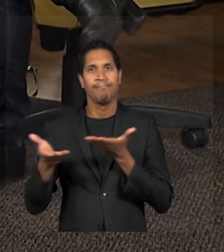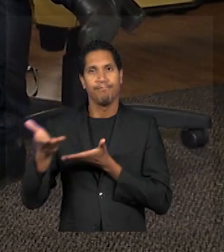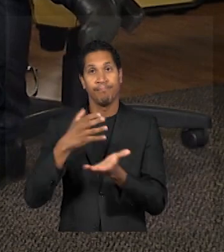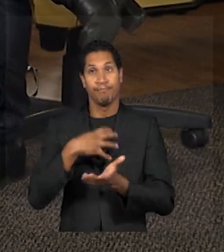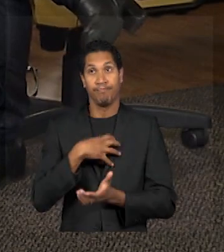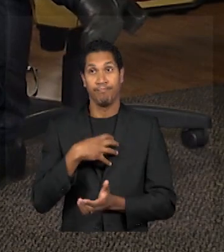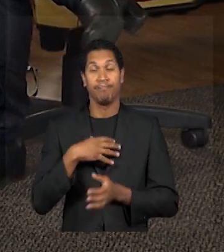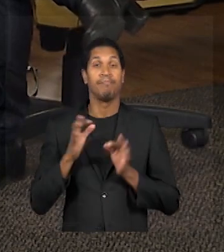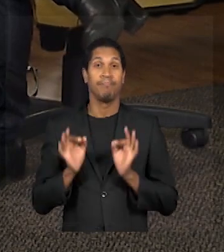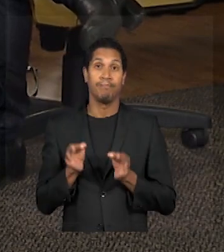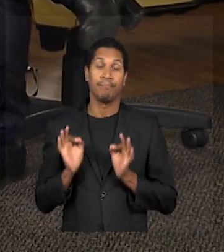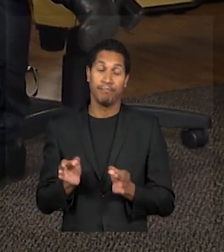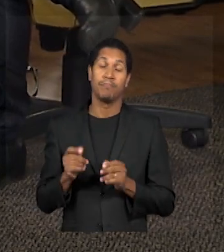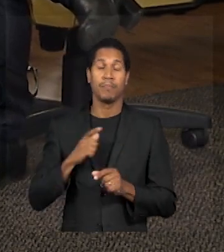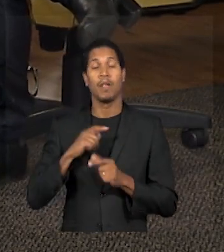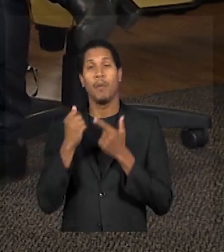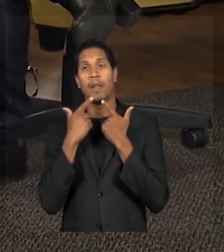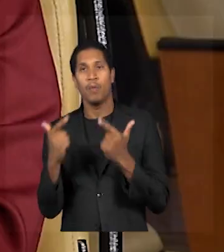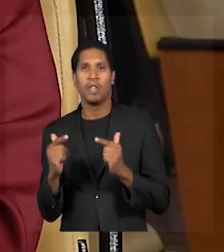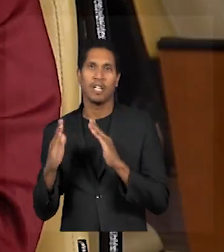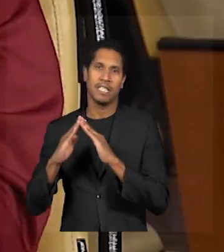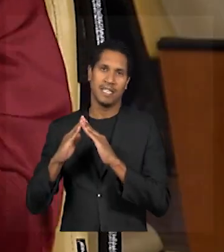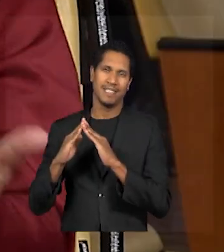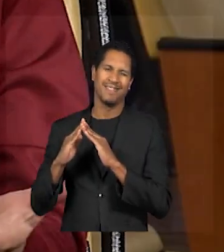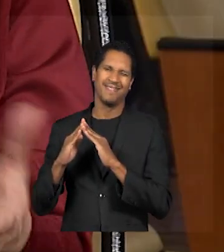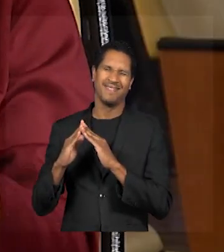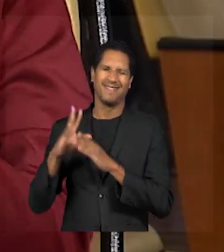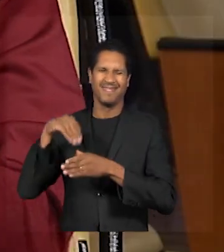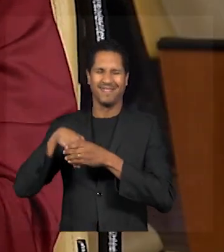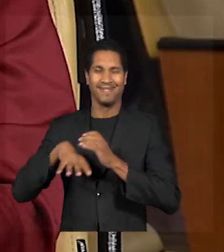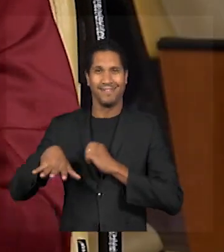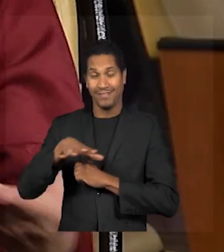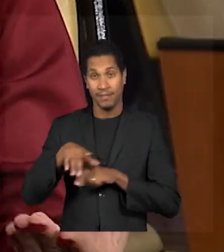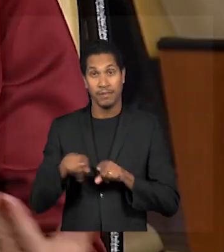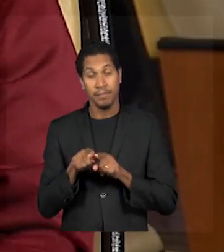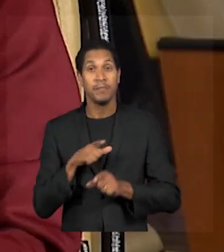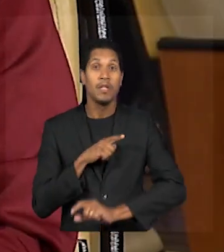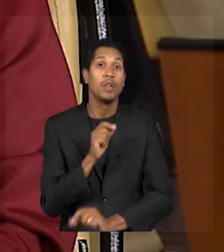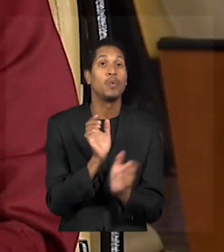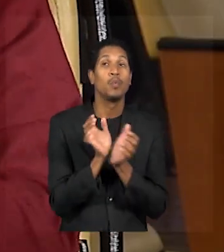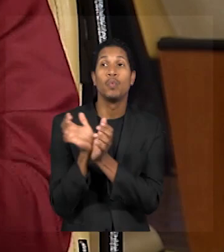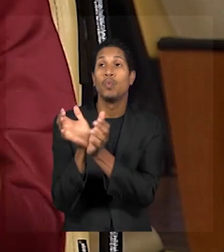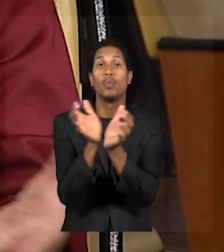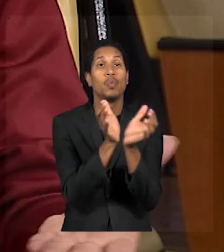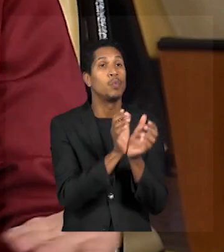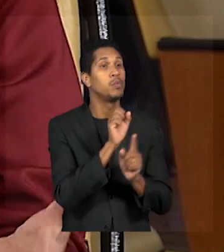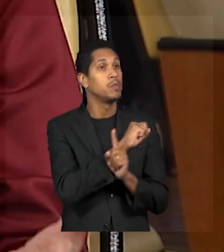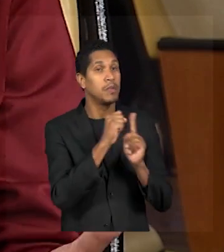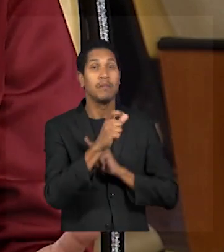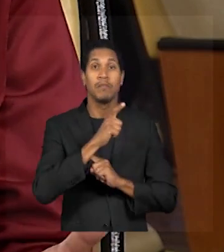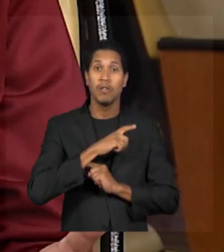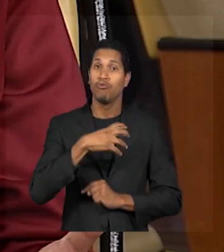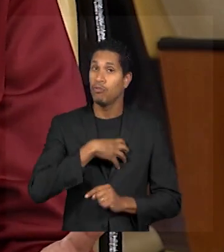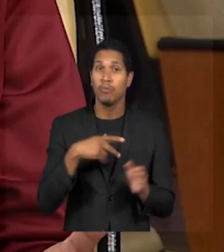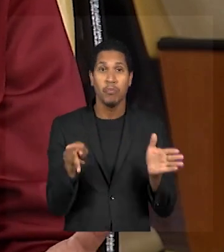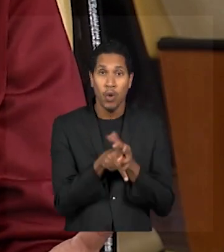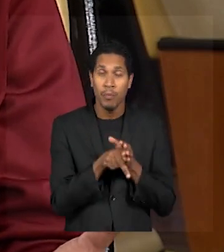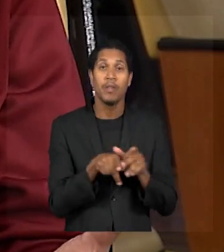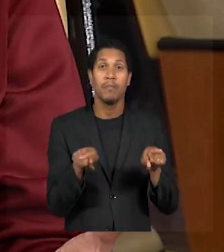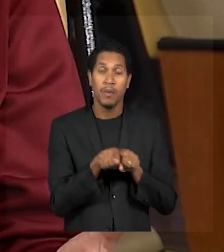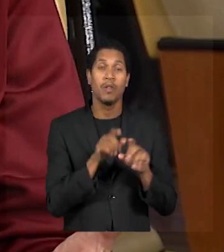comunicação, uma linguagem que nós chamamos de caseira. Da mesma forma que os vários grupos sociais têm uma linguagem